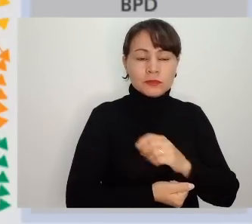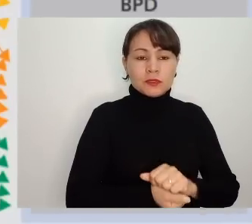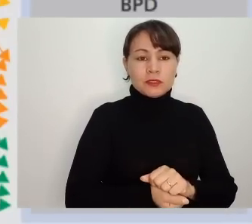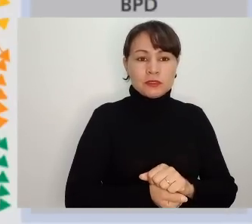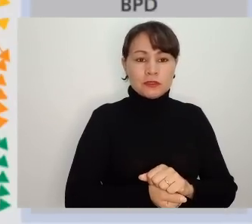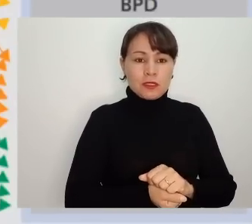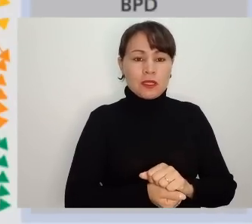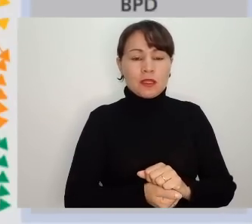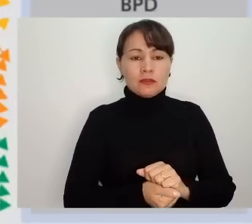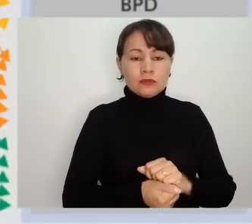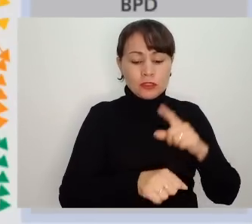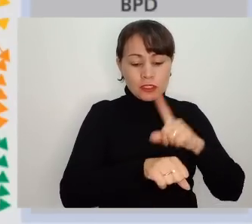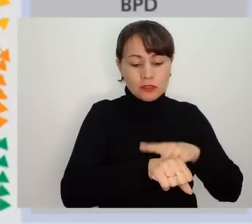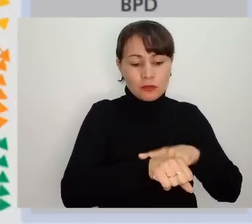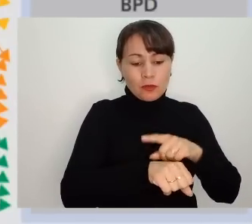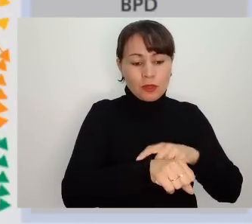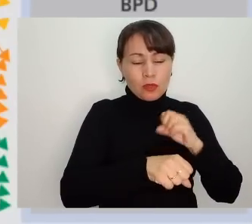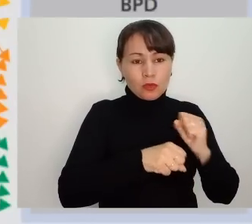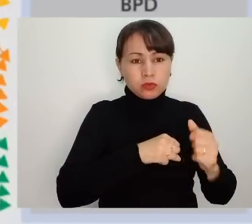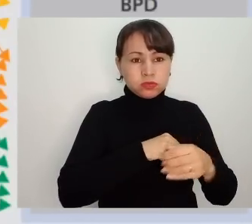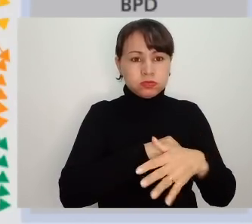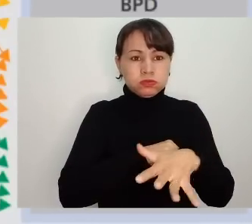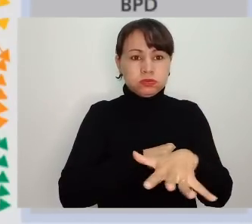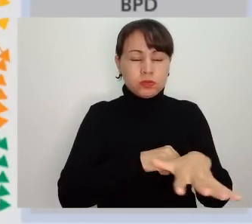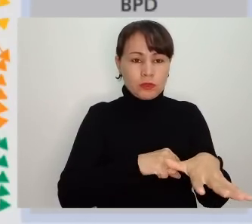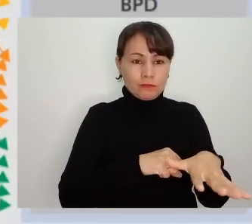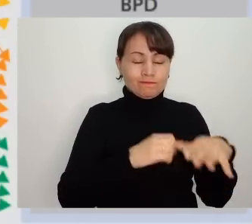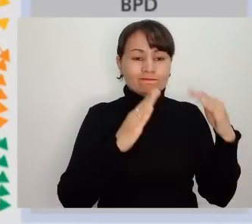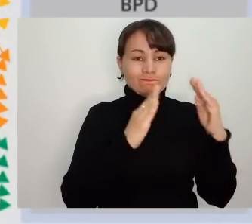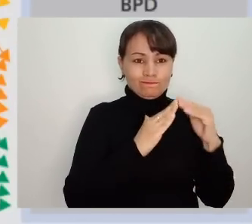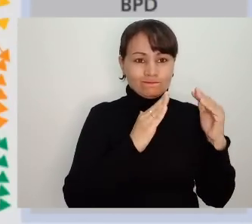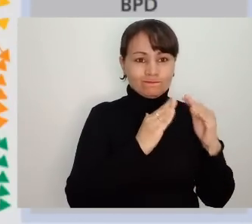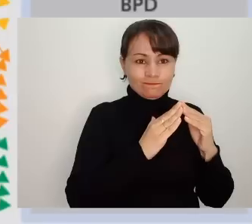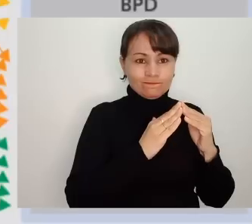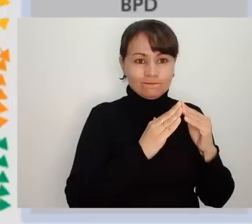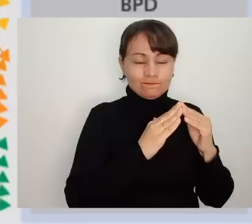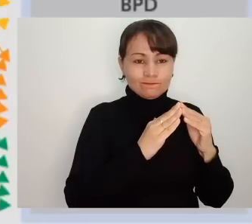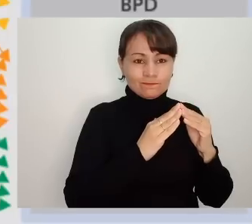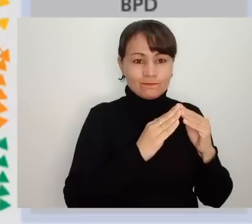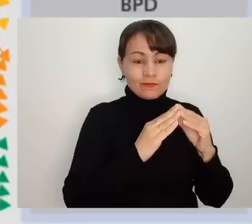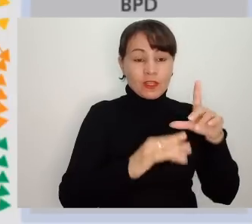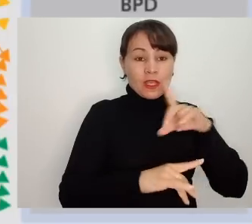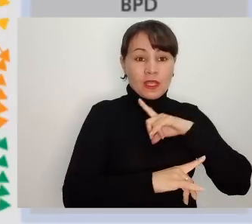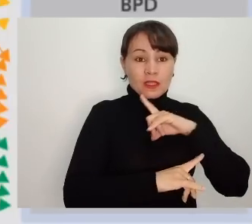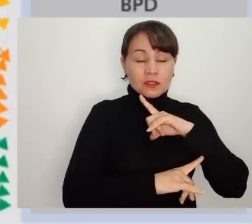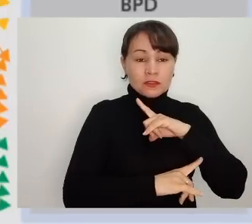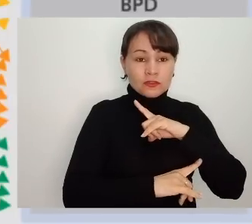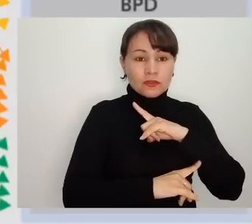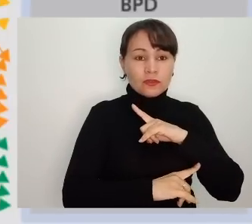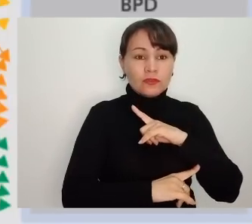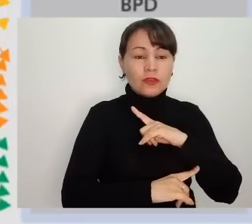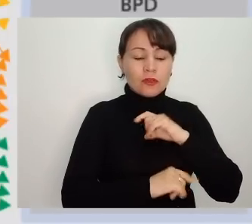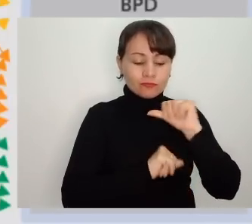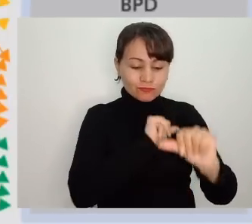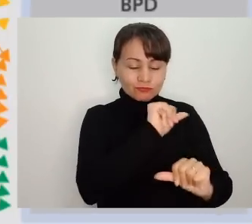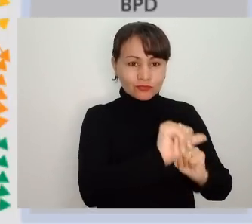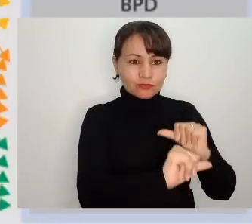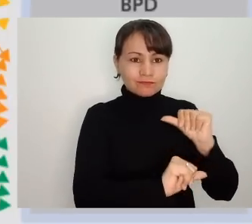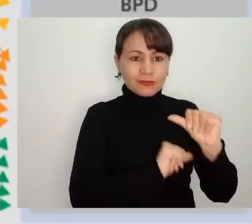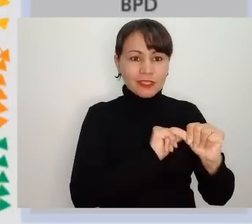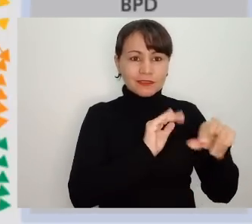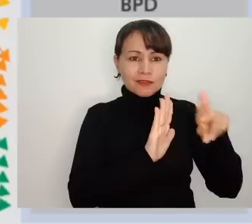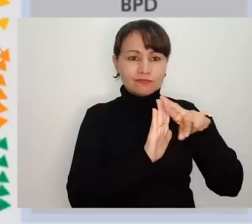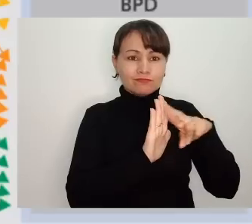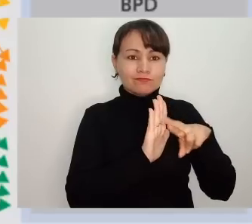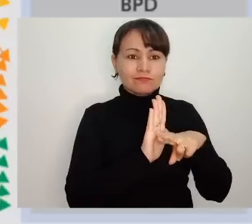colocadas nesse período da pandemia dentro de suas casas, elas tiveram